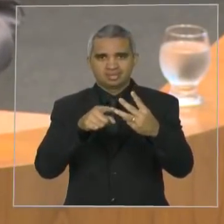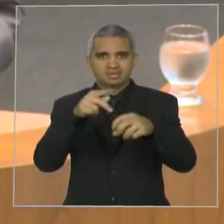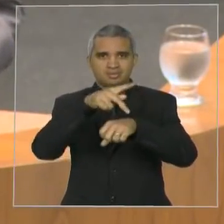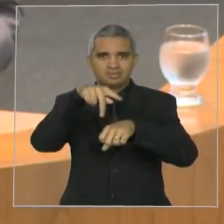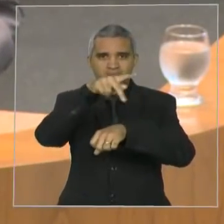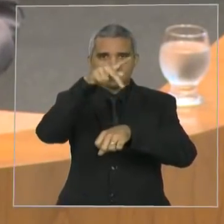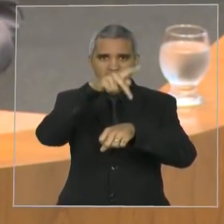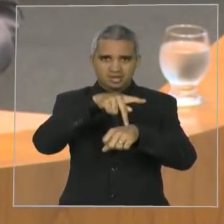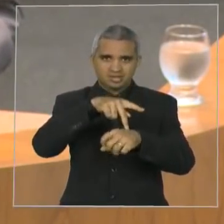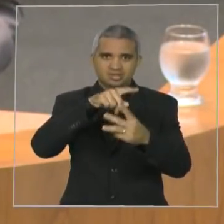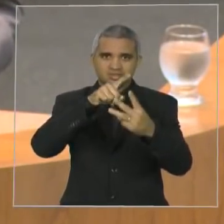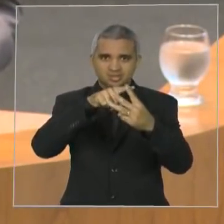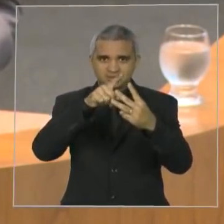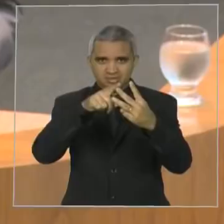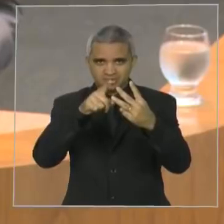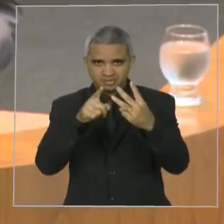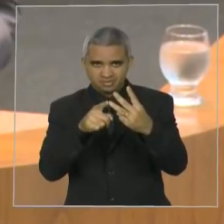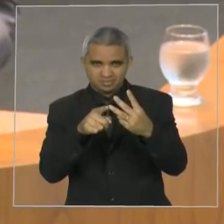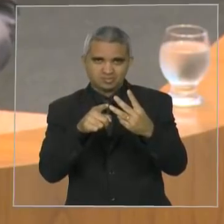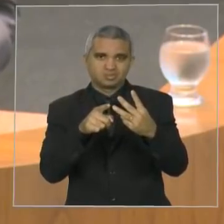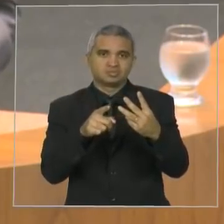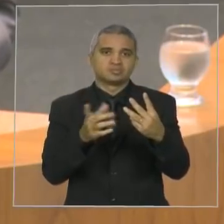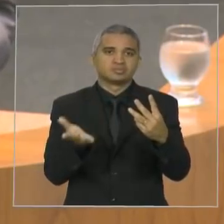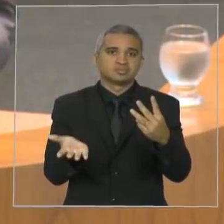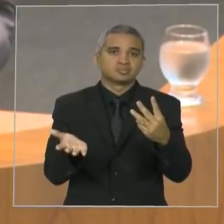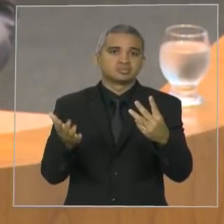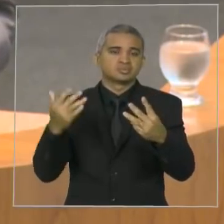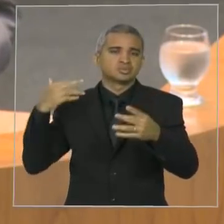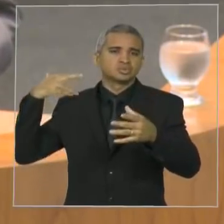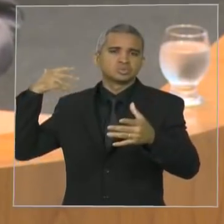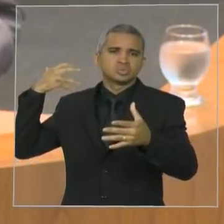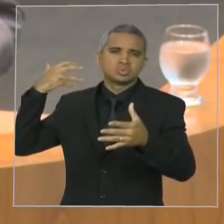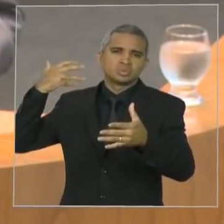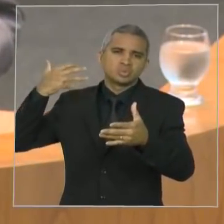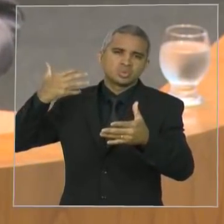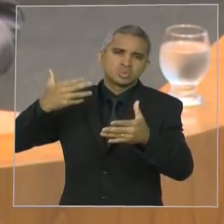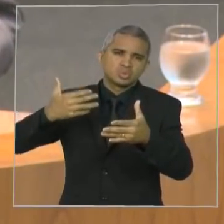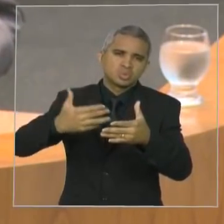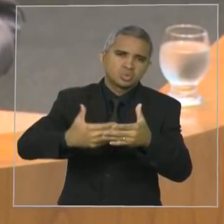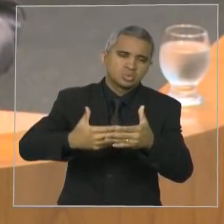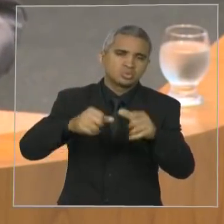deverá vir mais verbas para a segurança pública dos estados,